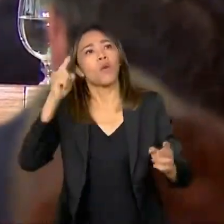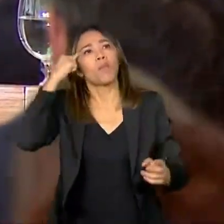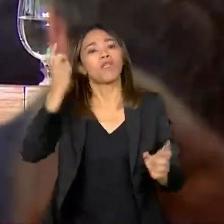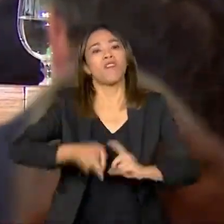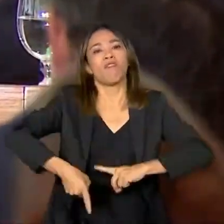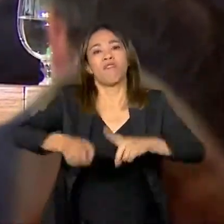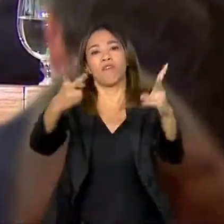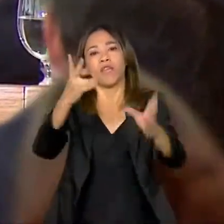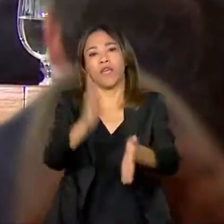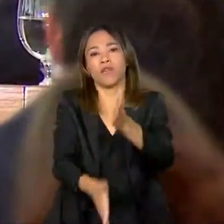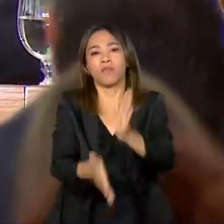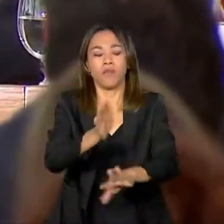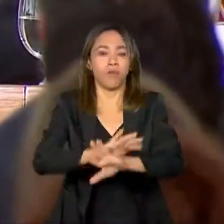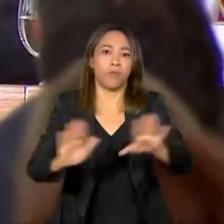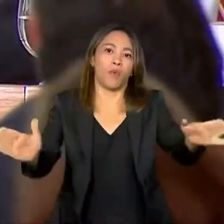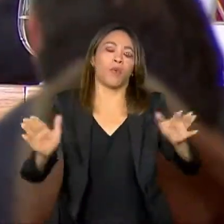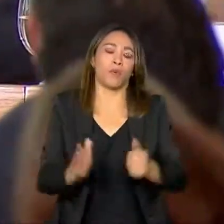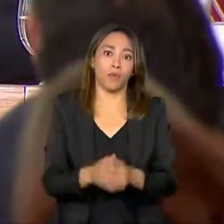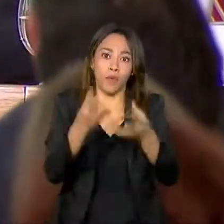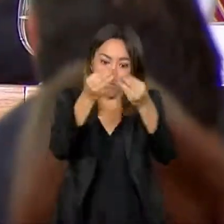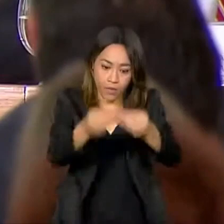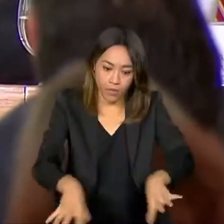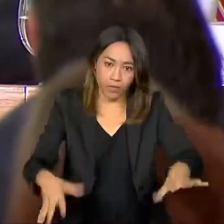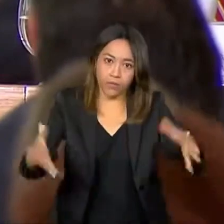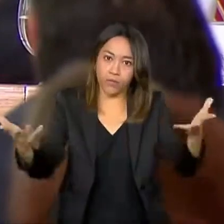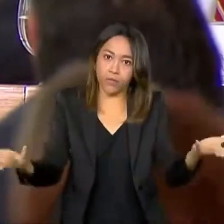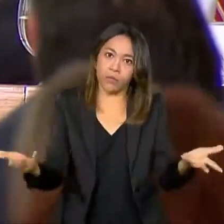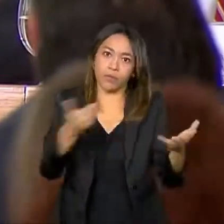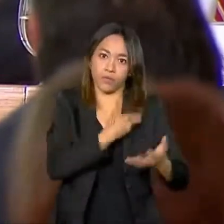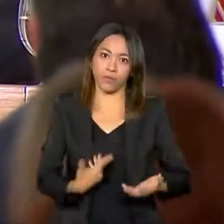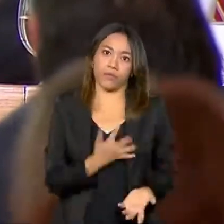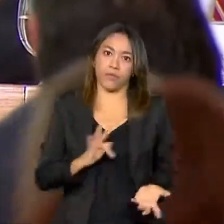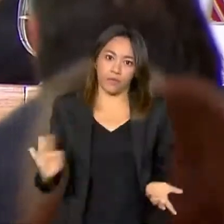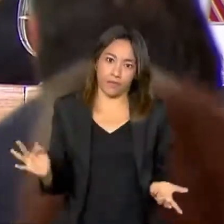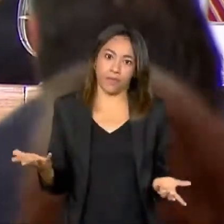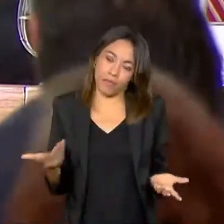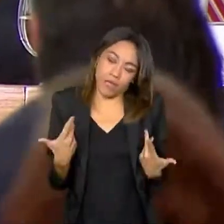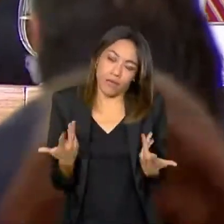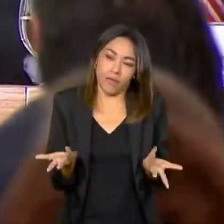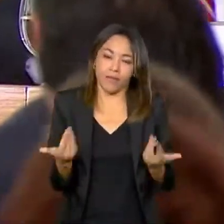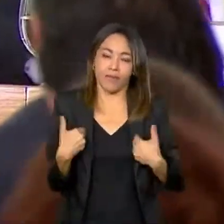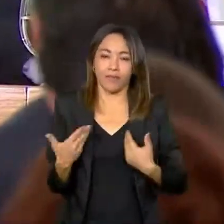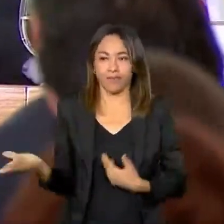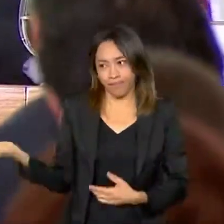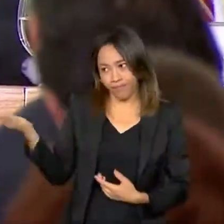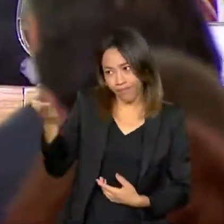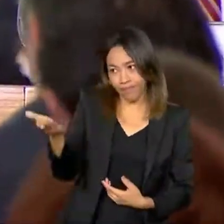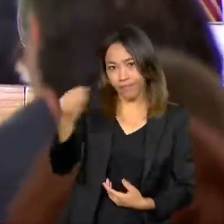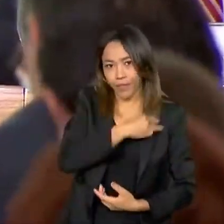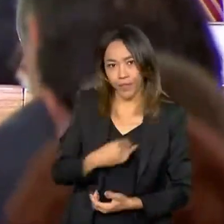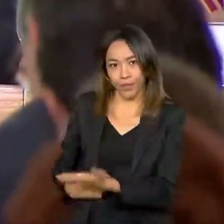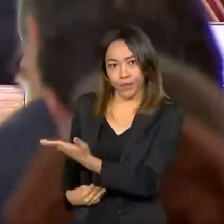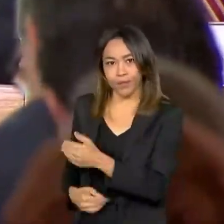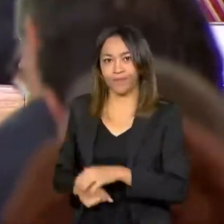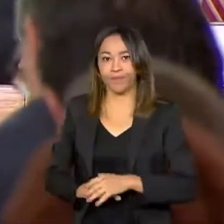vezes abaixo do valor de mercado com perda de patrimônio da União Tá mas é isso passar pro Ministro